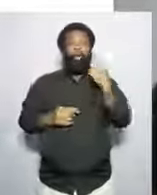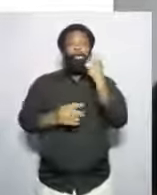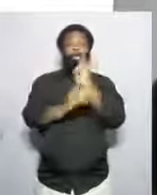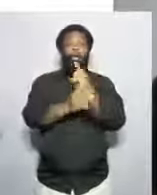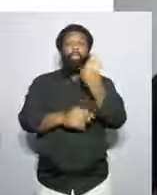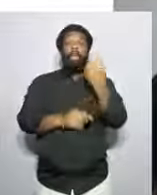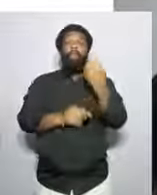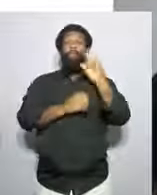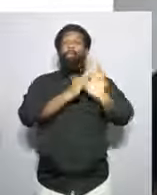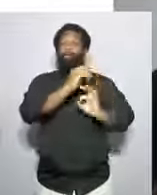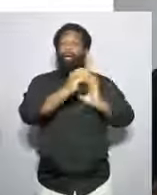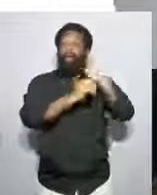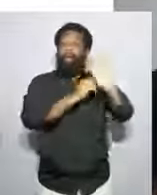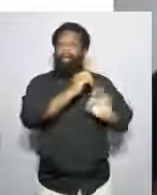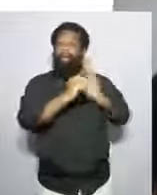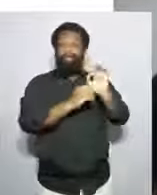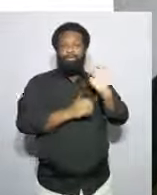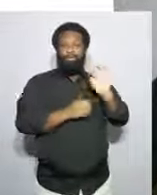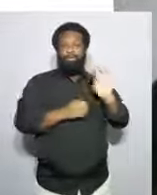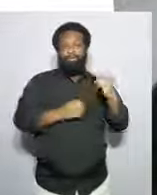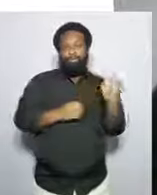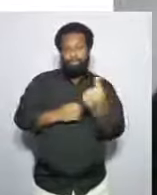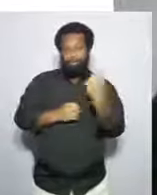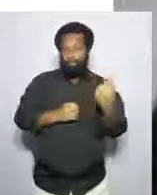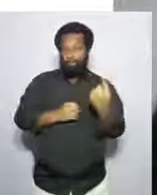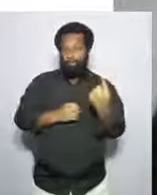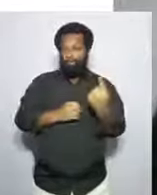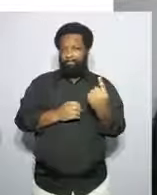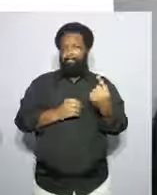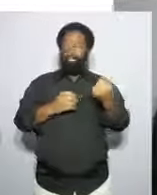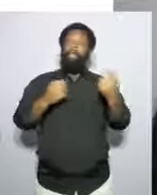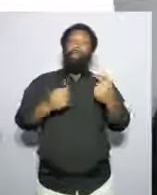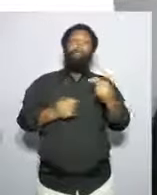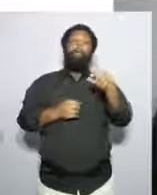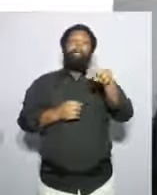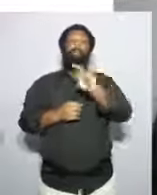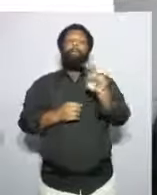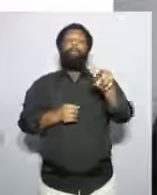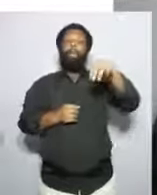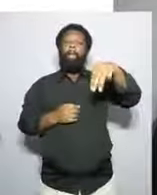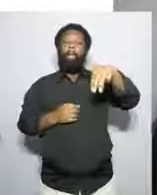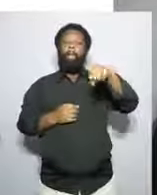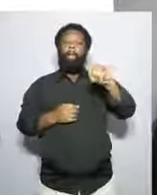justamente esse átomo que está presente aqui, tudo bem? Um átomo,